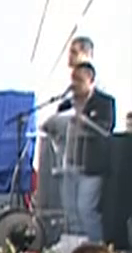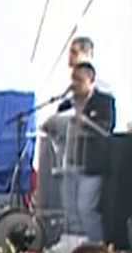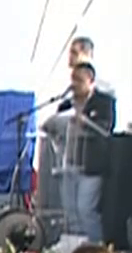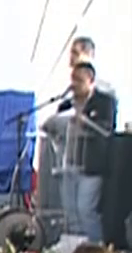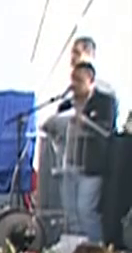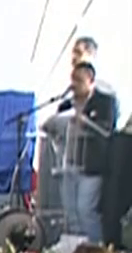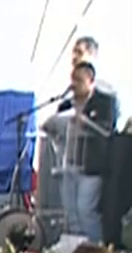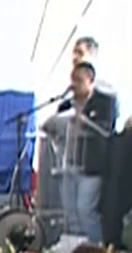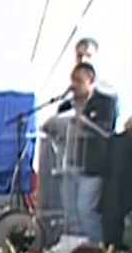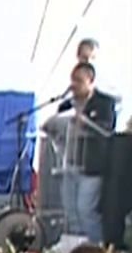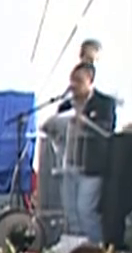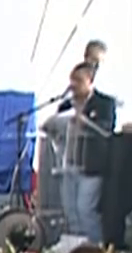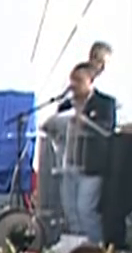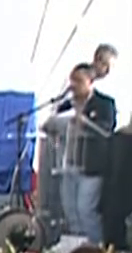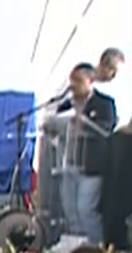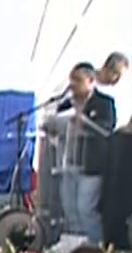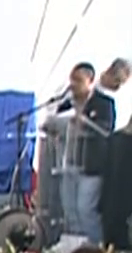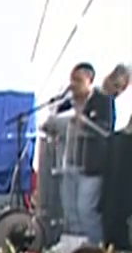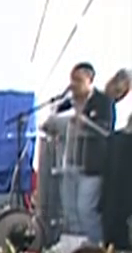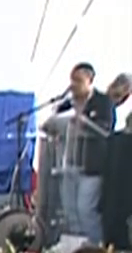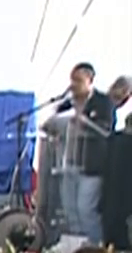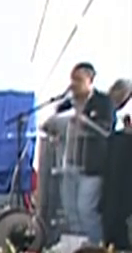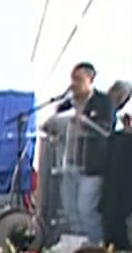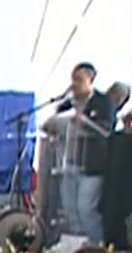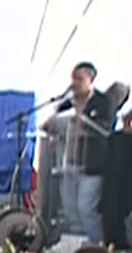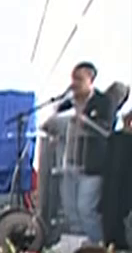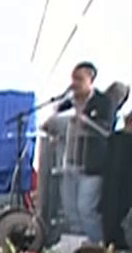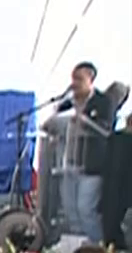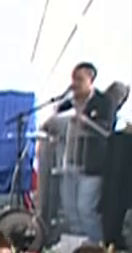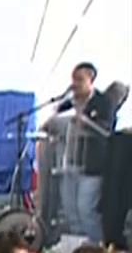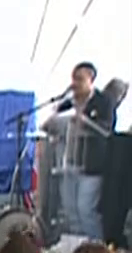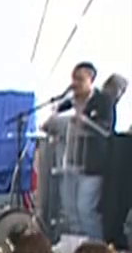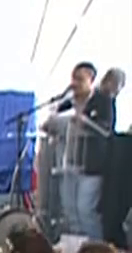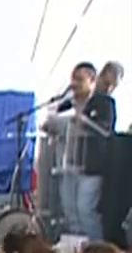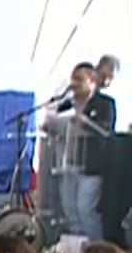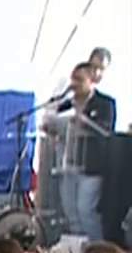O deputado federal Ronaldo Carleto.